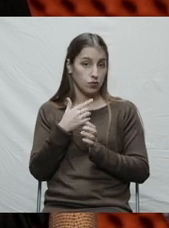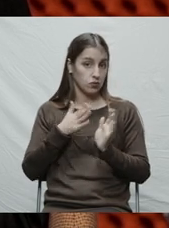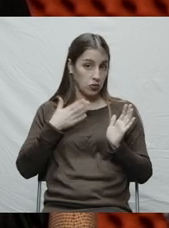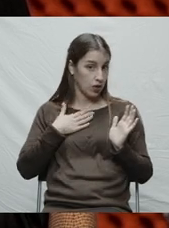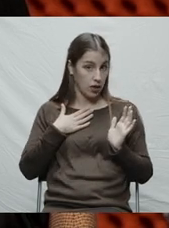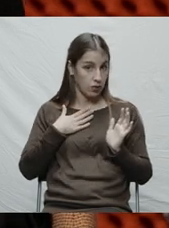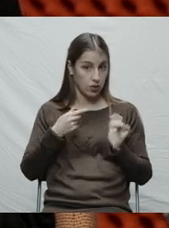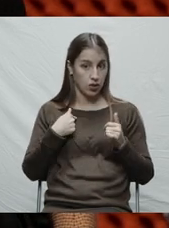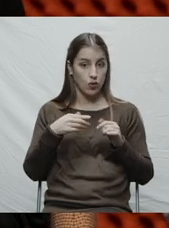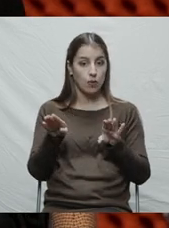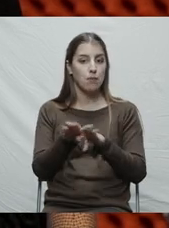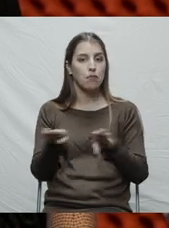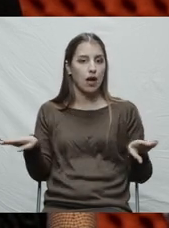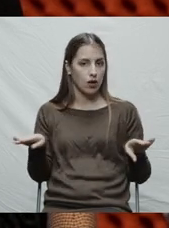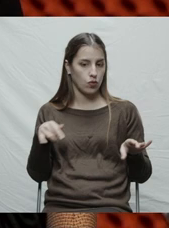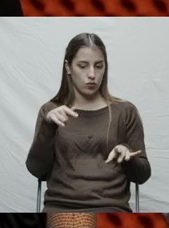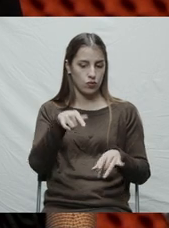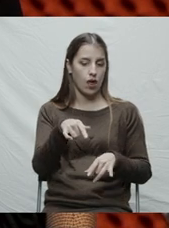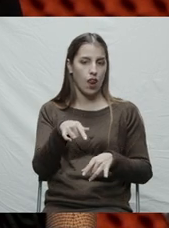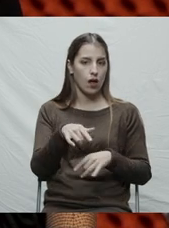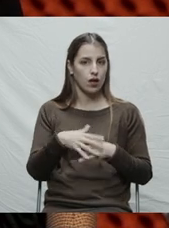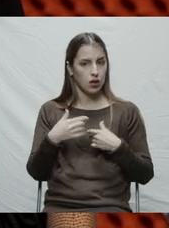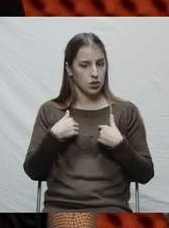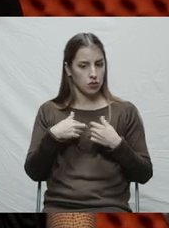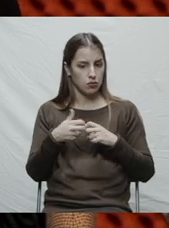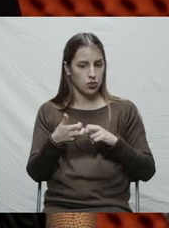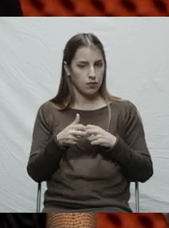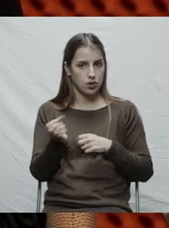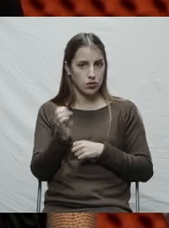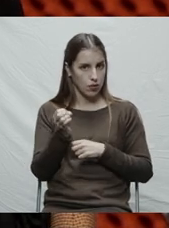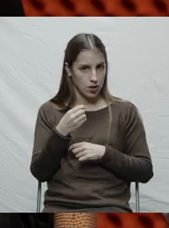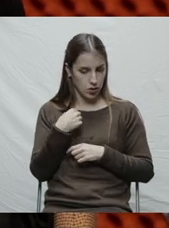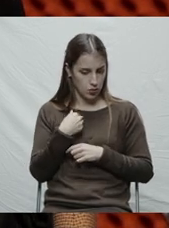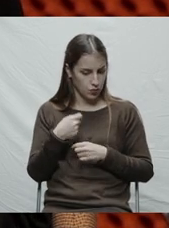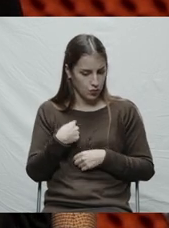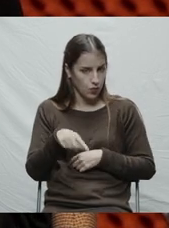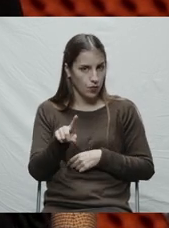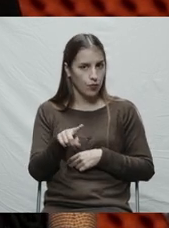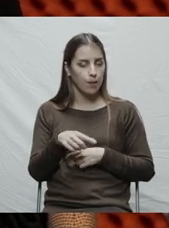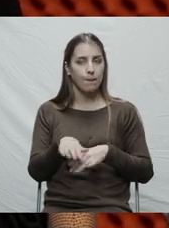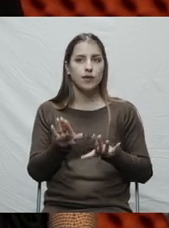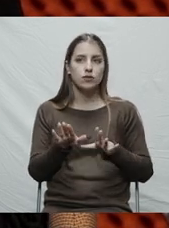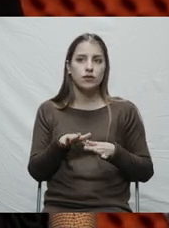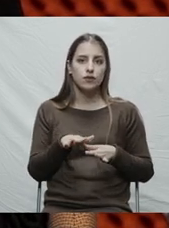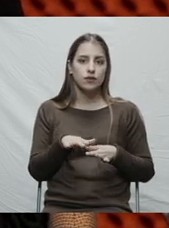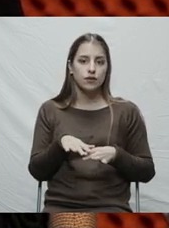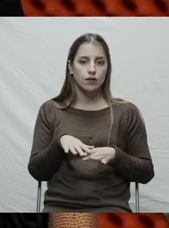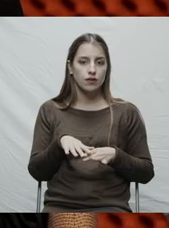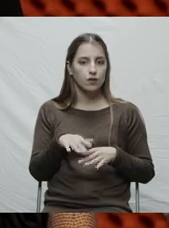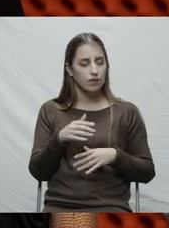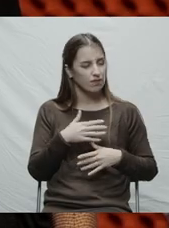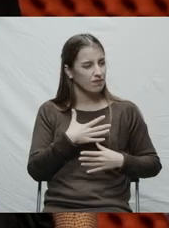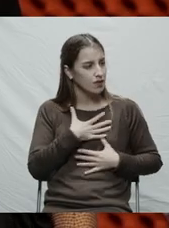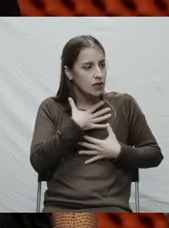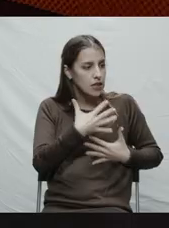interpretação, não é estar em palco. Eu não tenho problemas em estar em palco, ou querer estar em palco, ou querer aparecer. Não é o teu